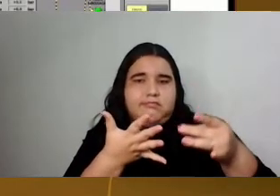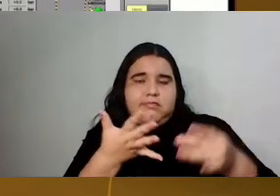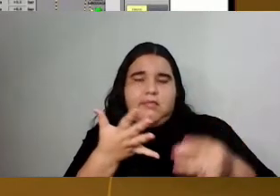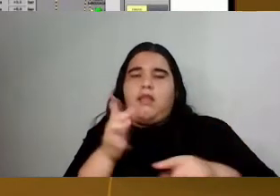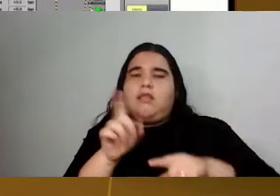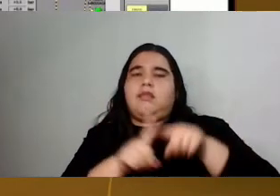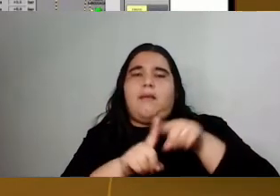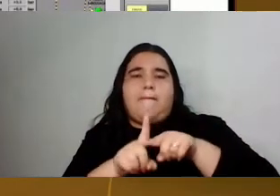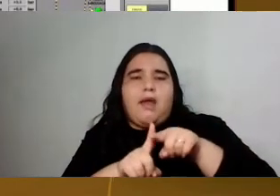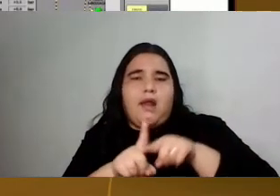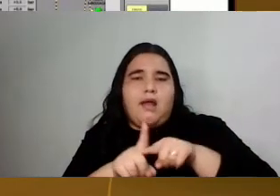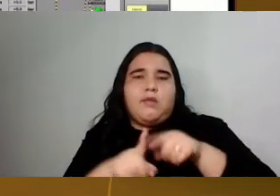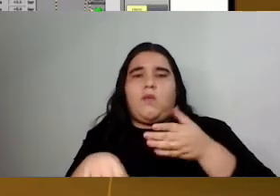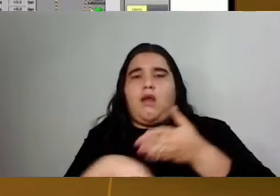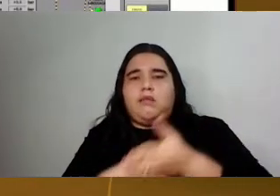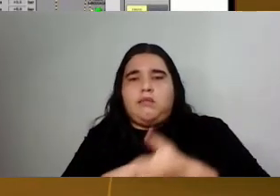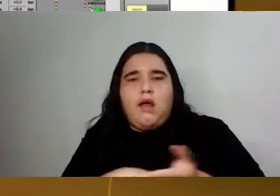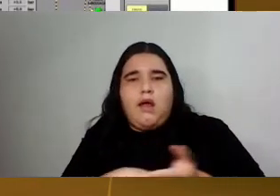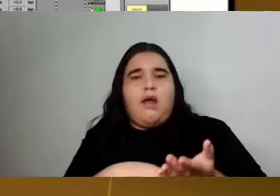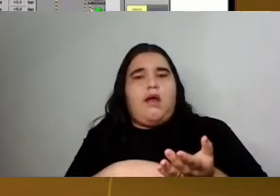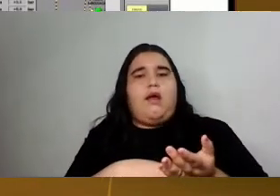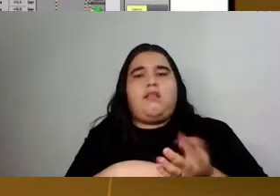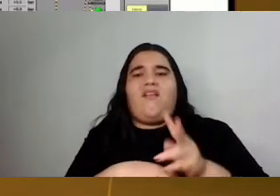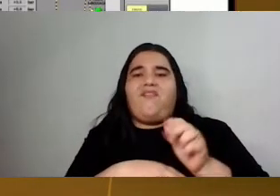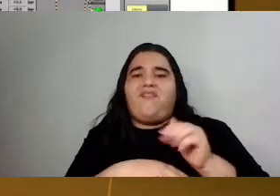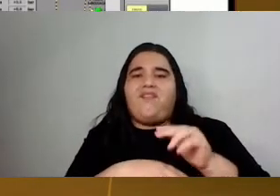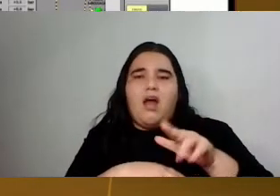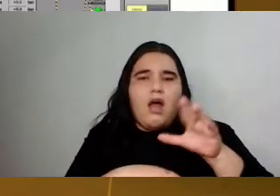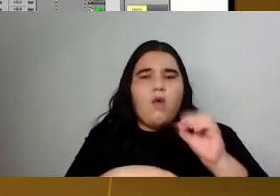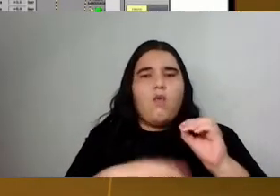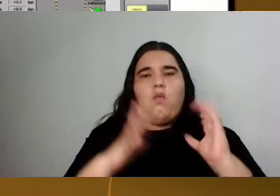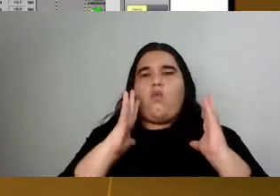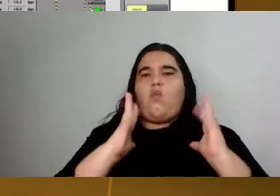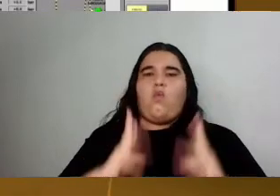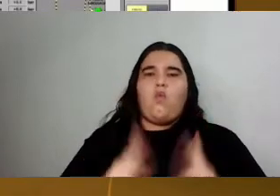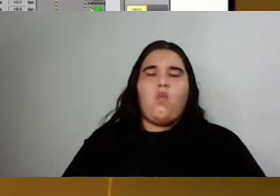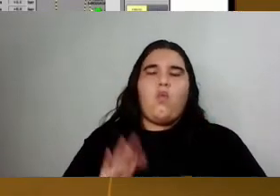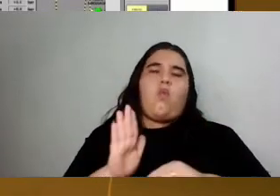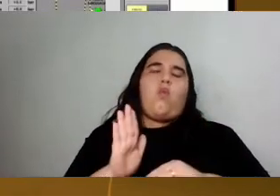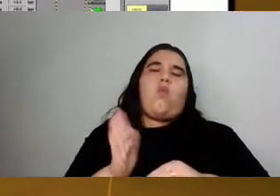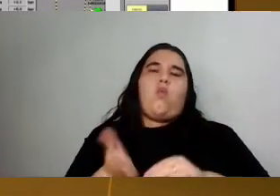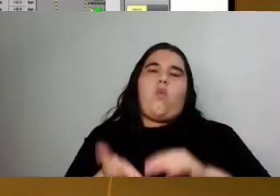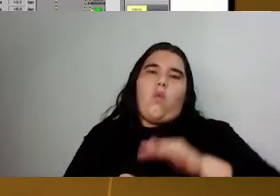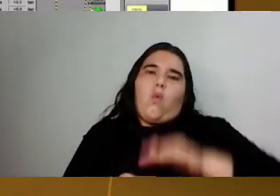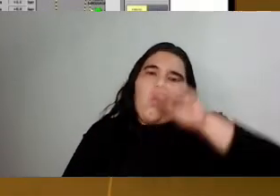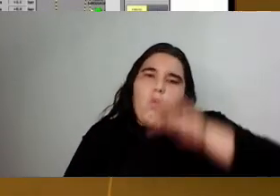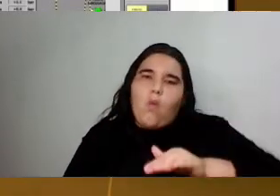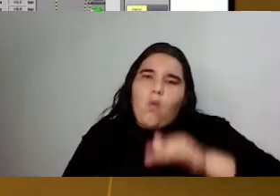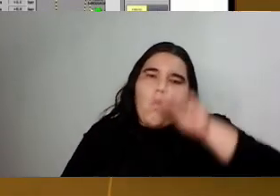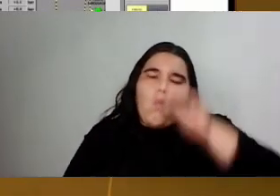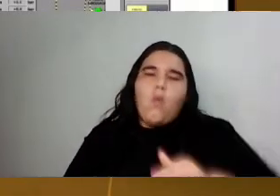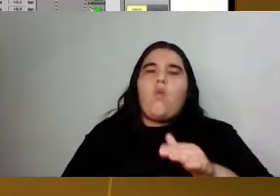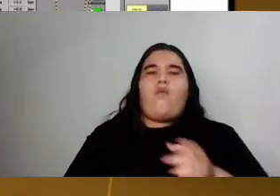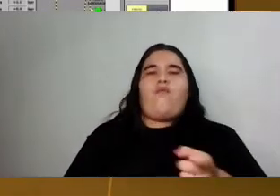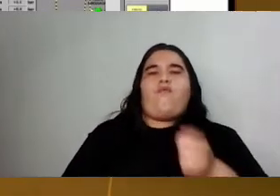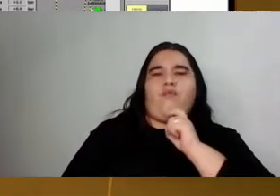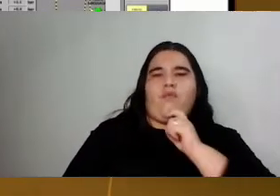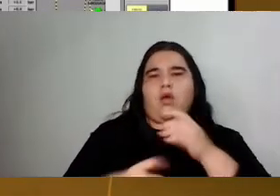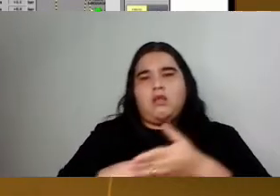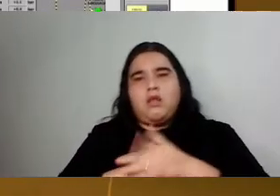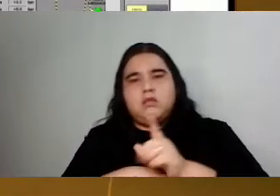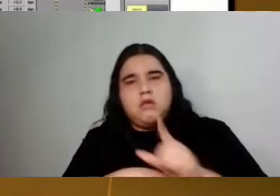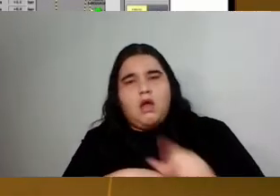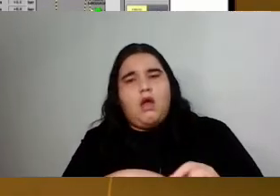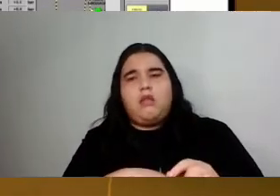temperatura, set point, vácuo, filtros, como é que estão as pressões, os volumes, as umidades de entrada e de saída, uma série